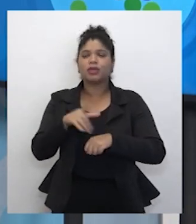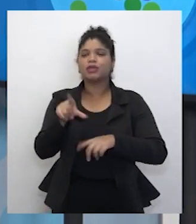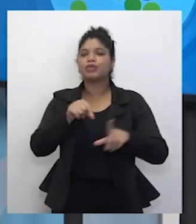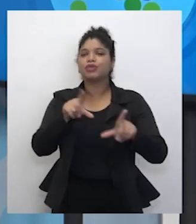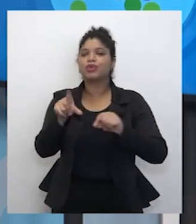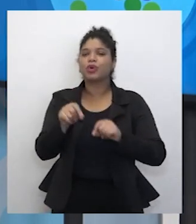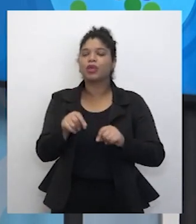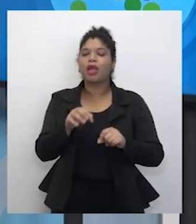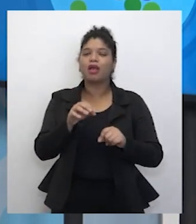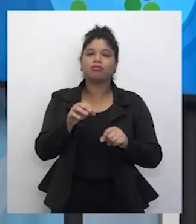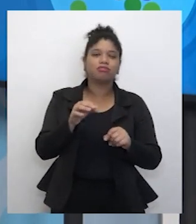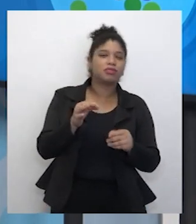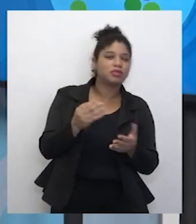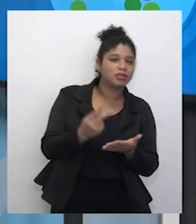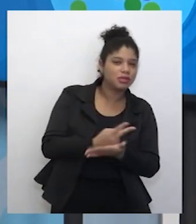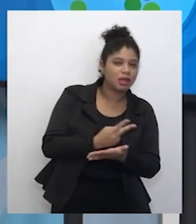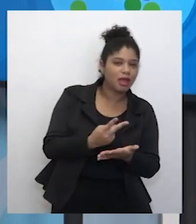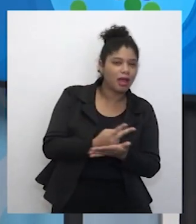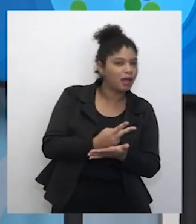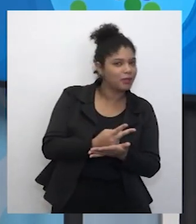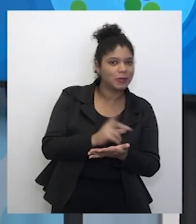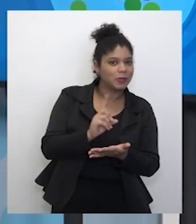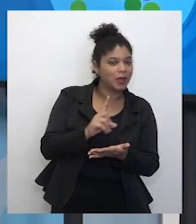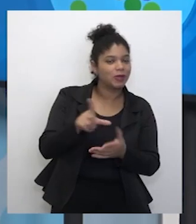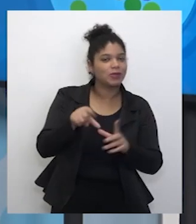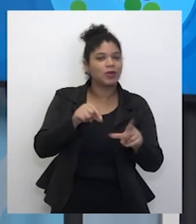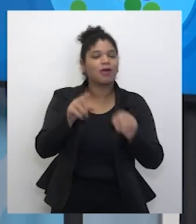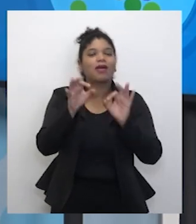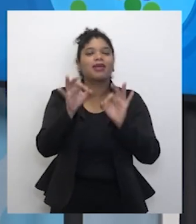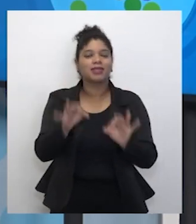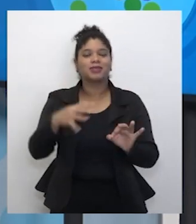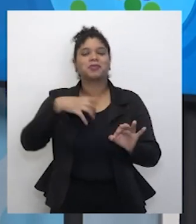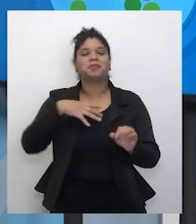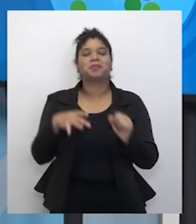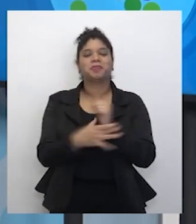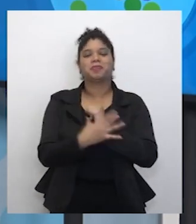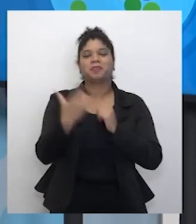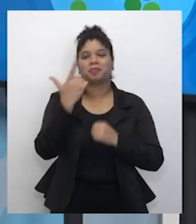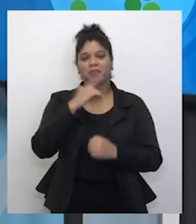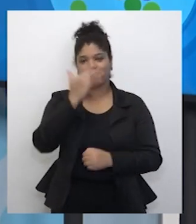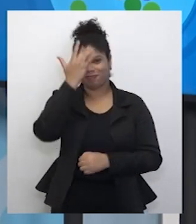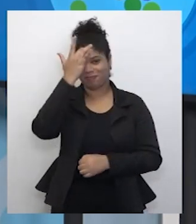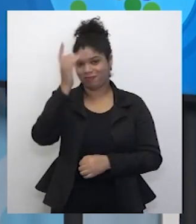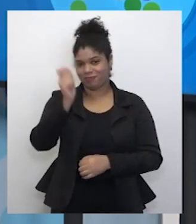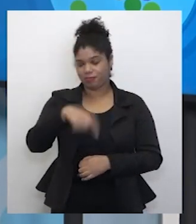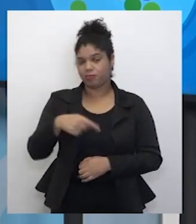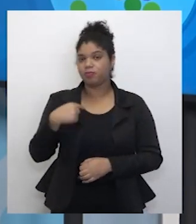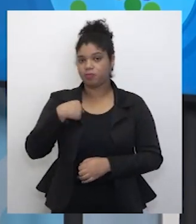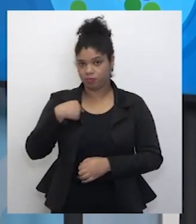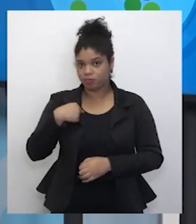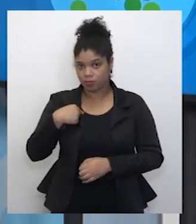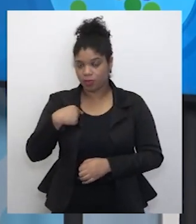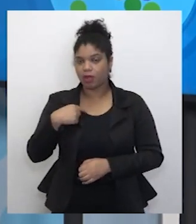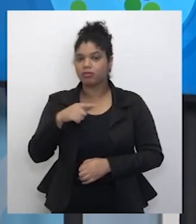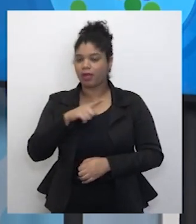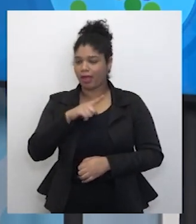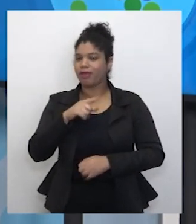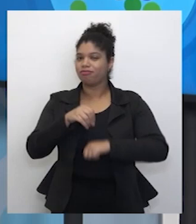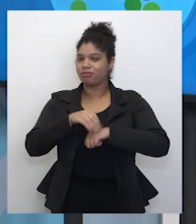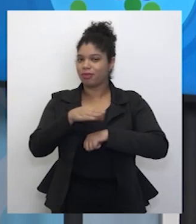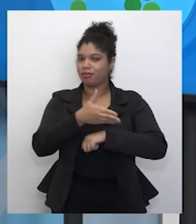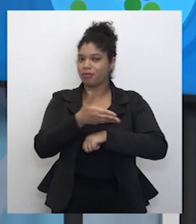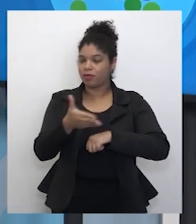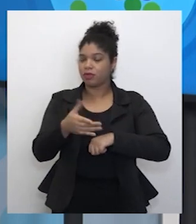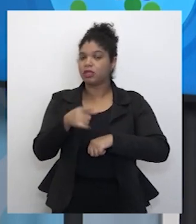as alternativas erradas e ficar mais seguro na opção correta. Meu toque é para você ter